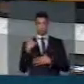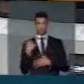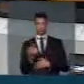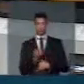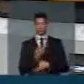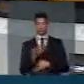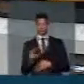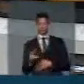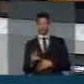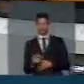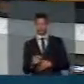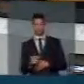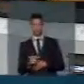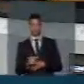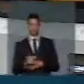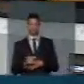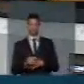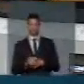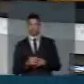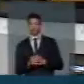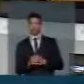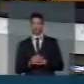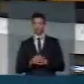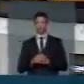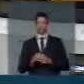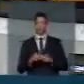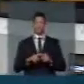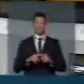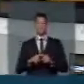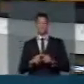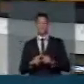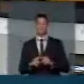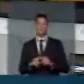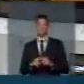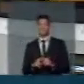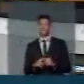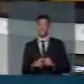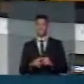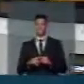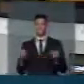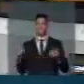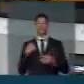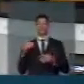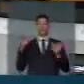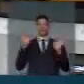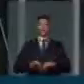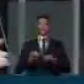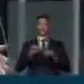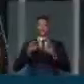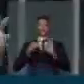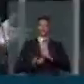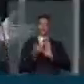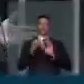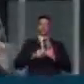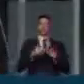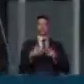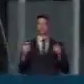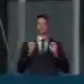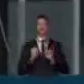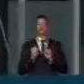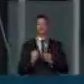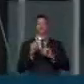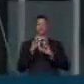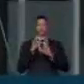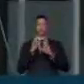Excelência, caro presidente, mas nesse final de sessão nós poderíamos